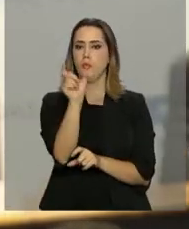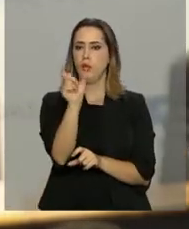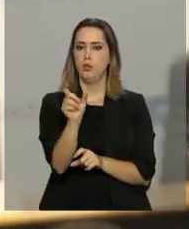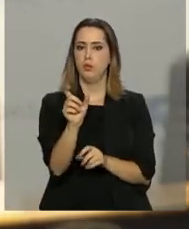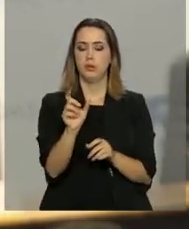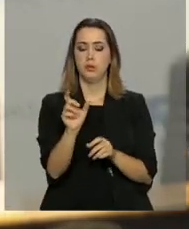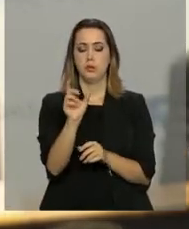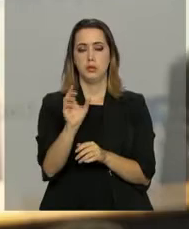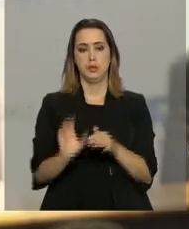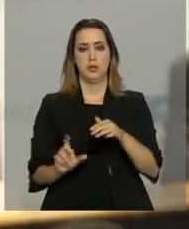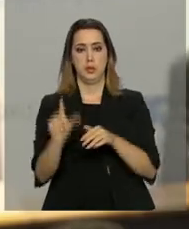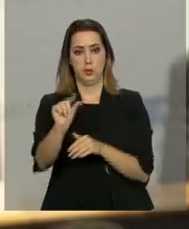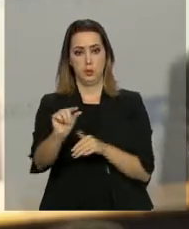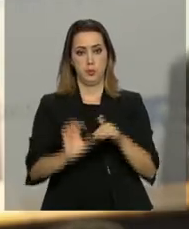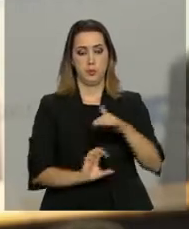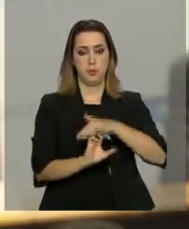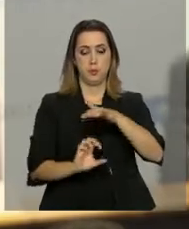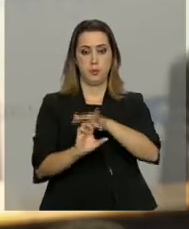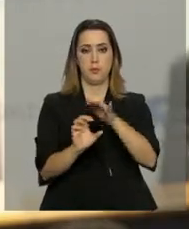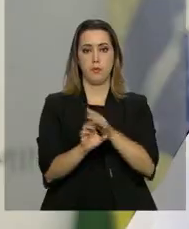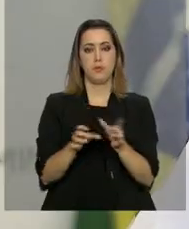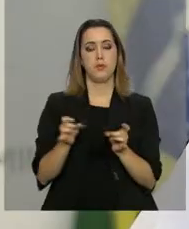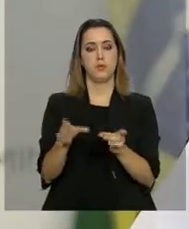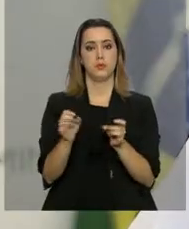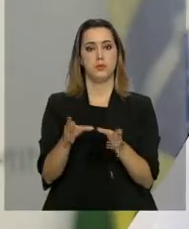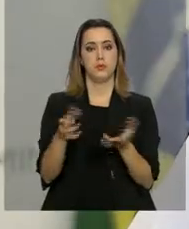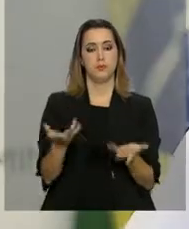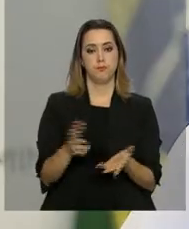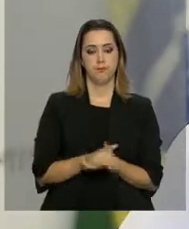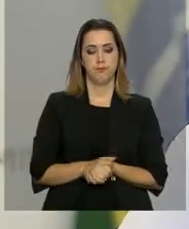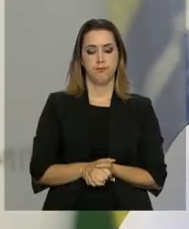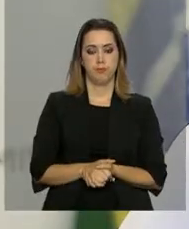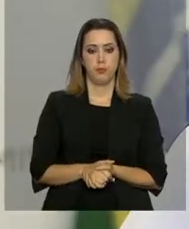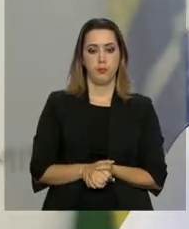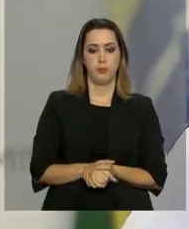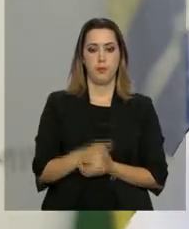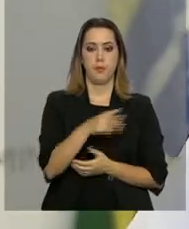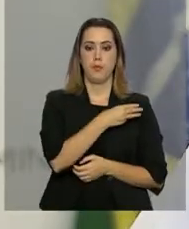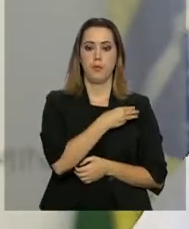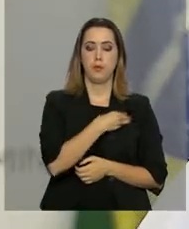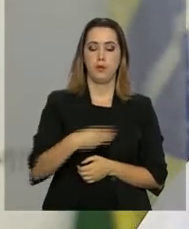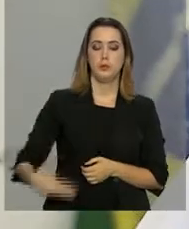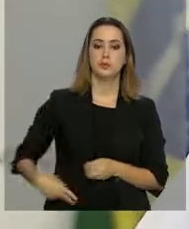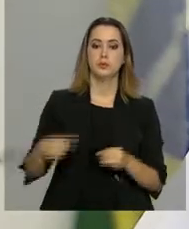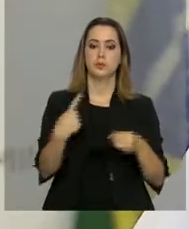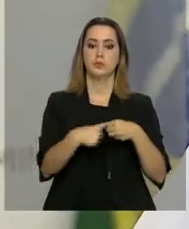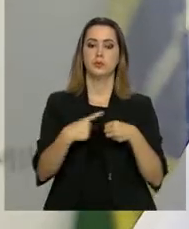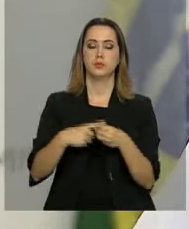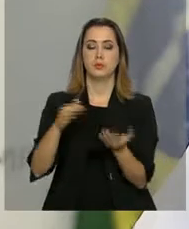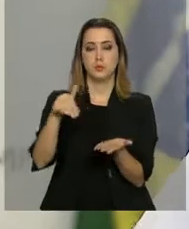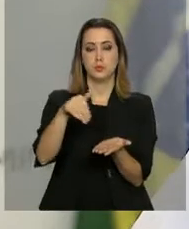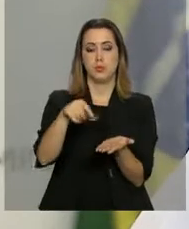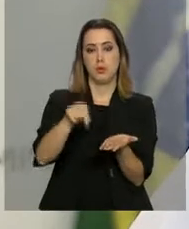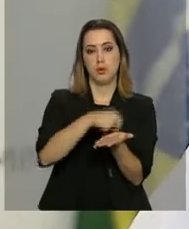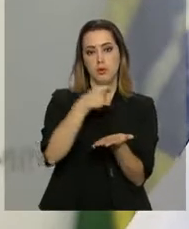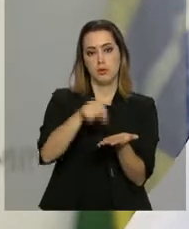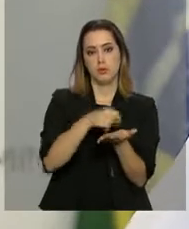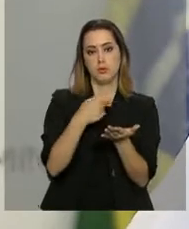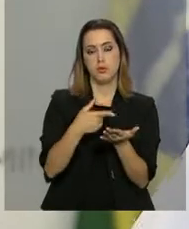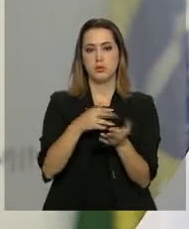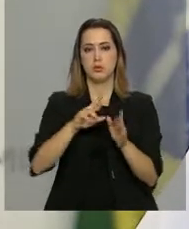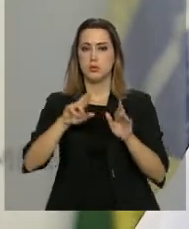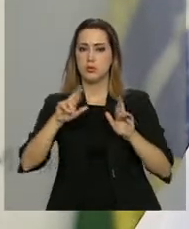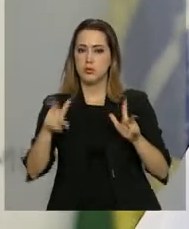construtor vai investindo está vendendo as suas casas o ministro das cidades bruno araújo assinou nesta terça feira uma portaria que flexibiliza as regras